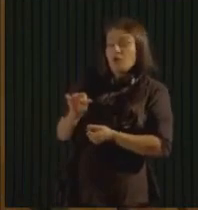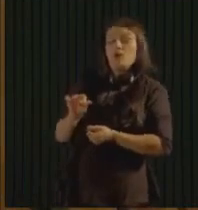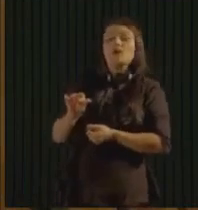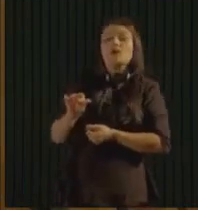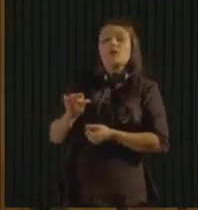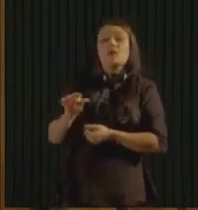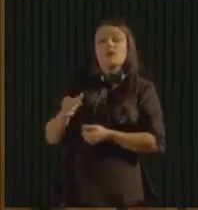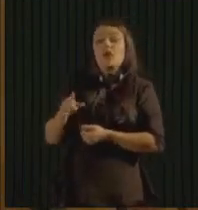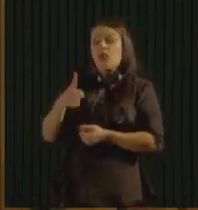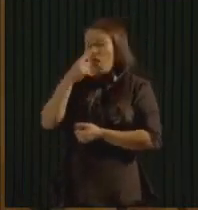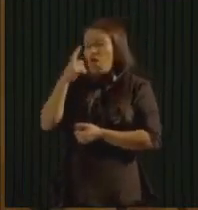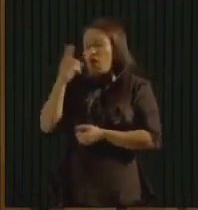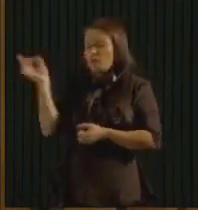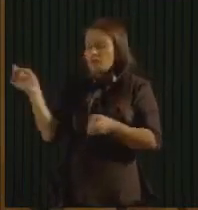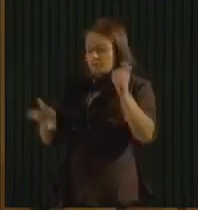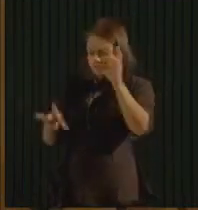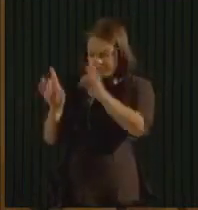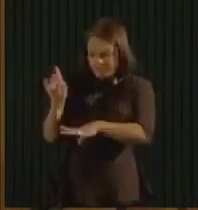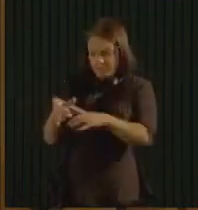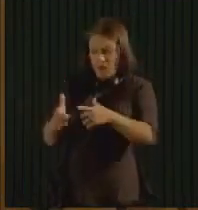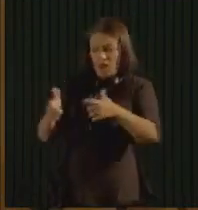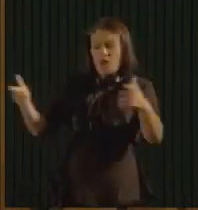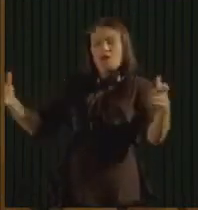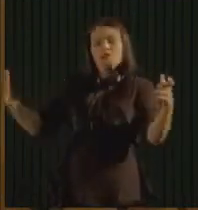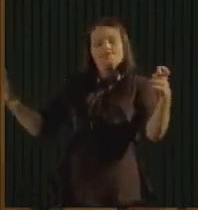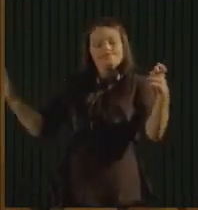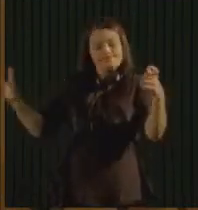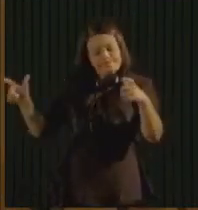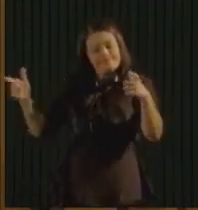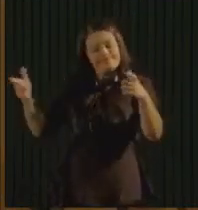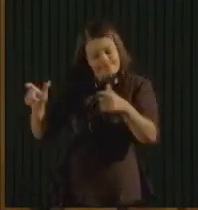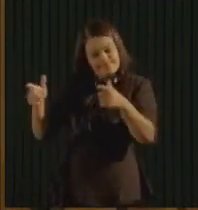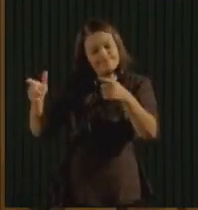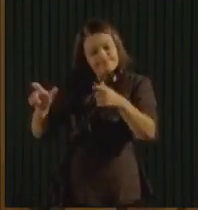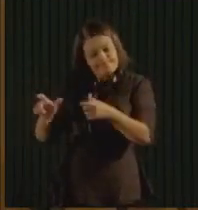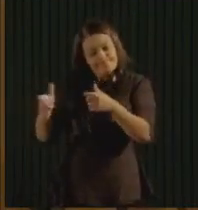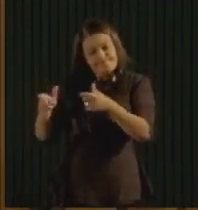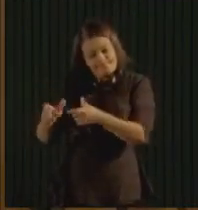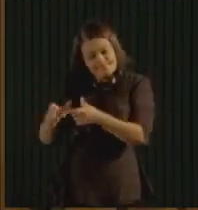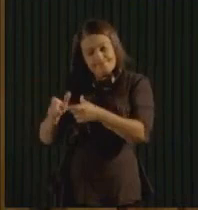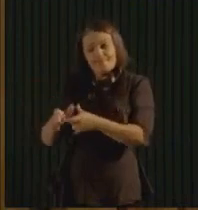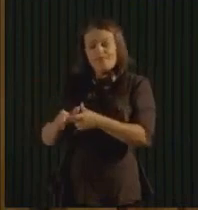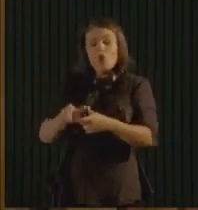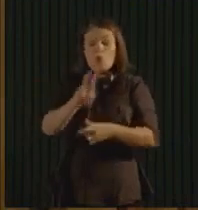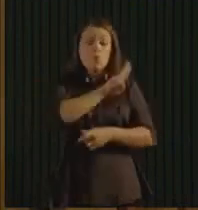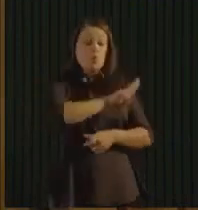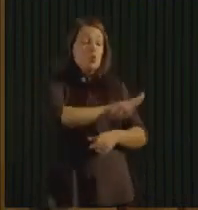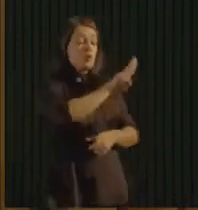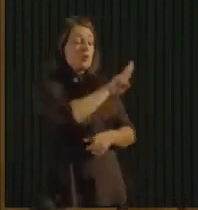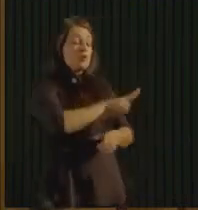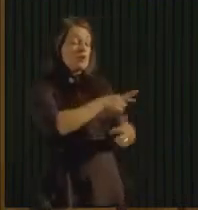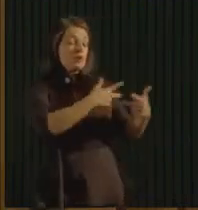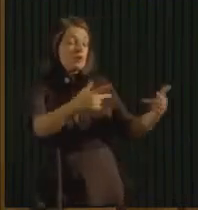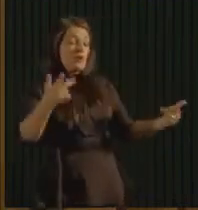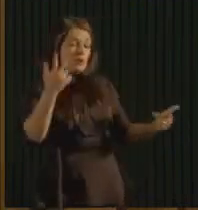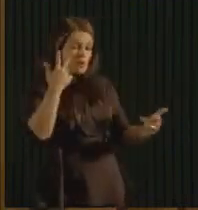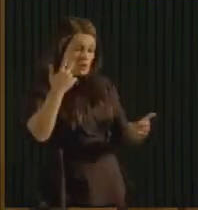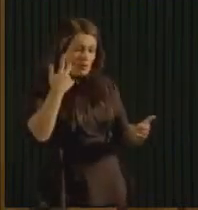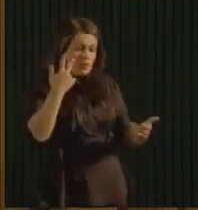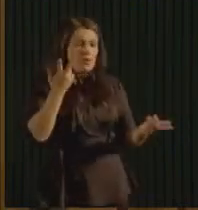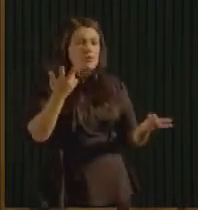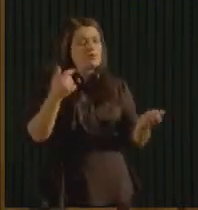resíduos, o uso de recursos naturais, e deve-se procurar